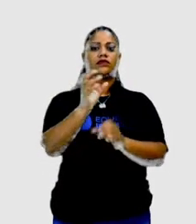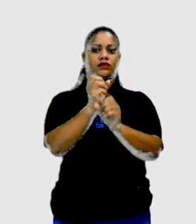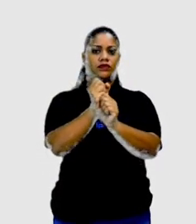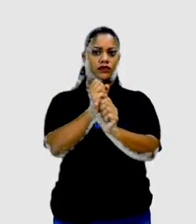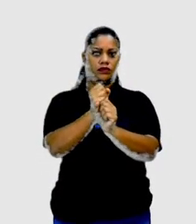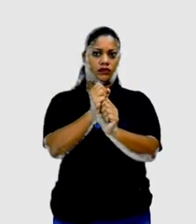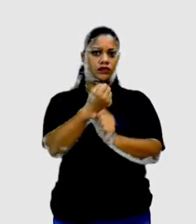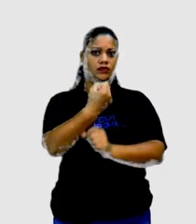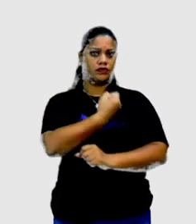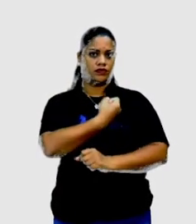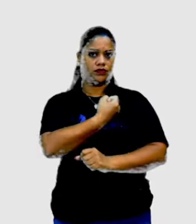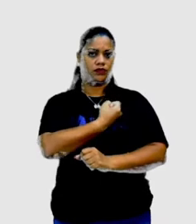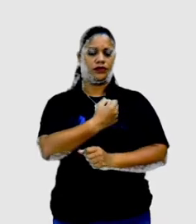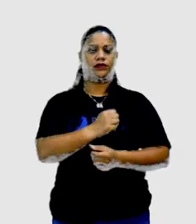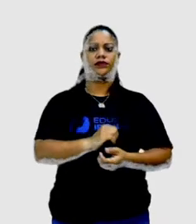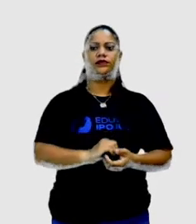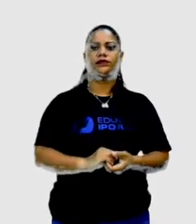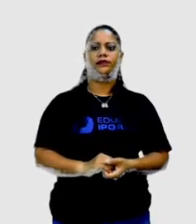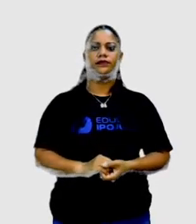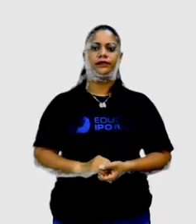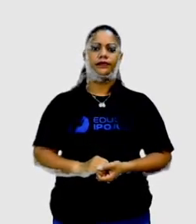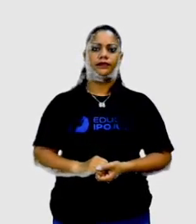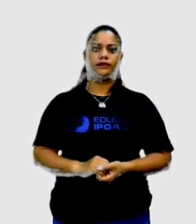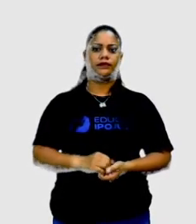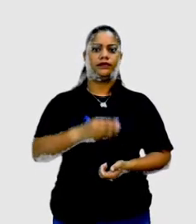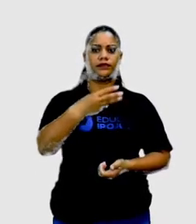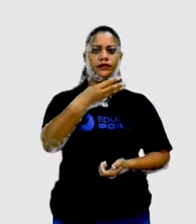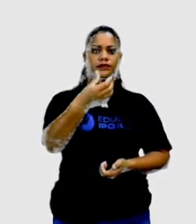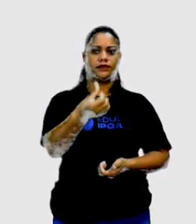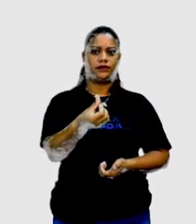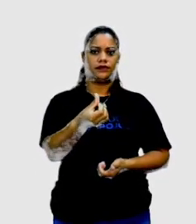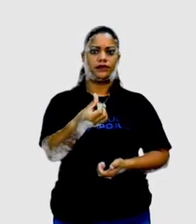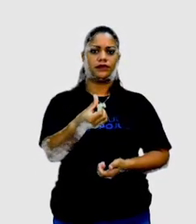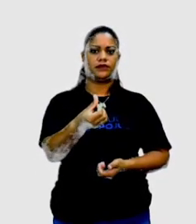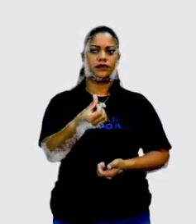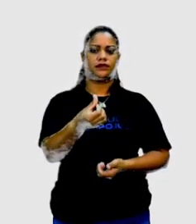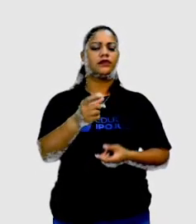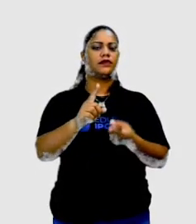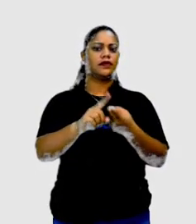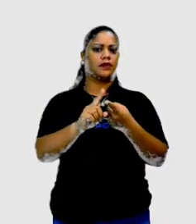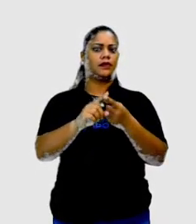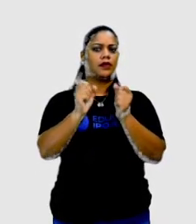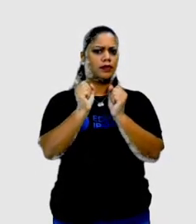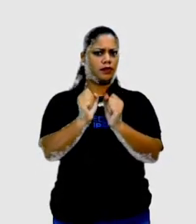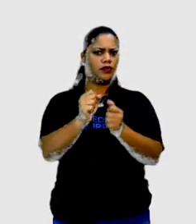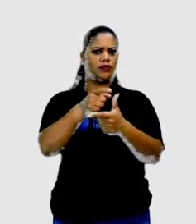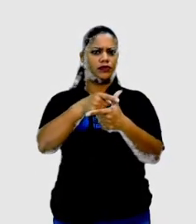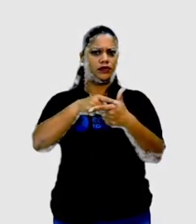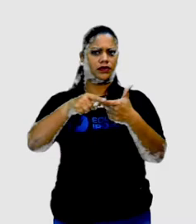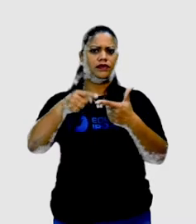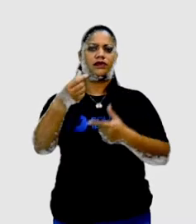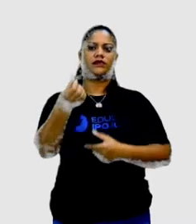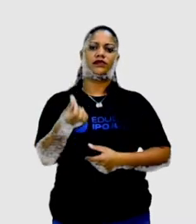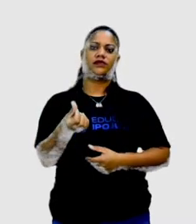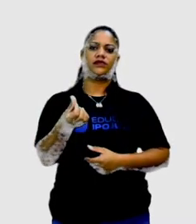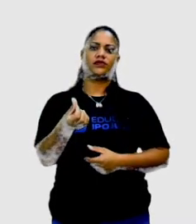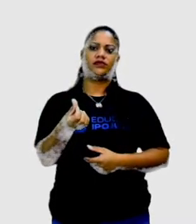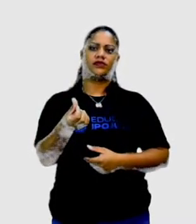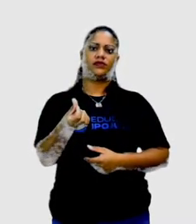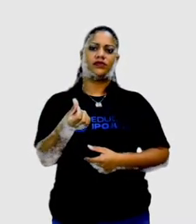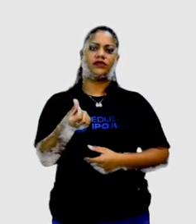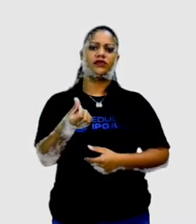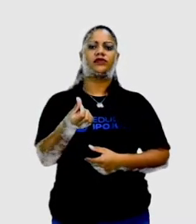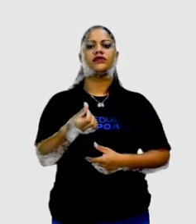algarismos, tá certo? Então, 36 também pode ser dividido por 6. Ele pode ser escrito